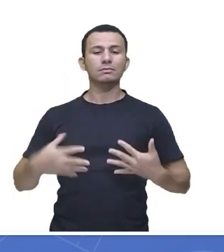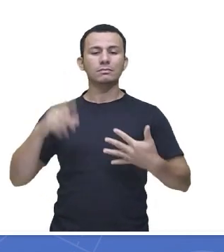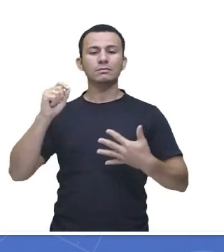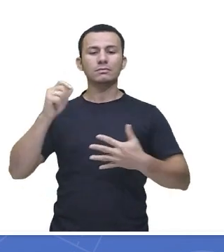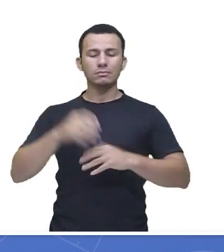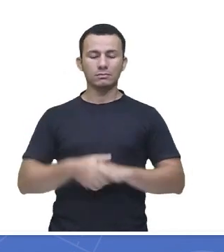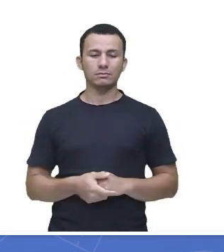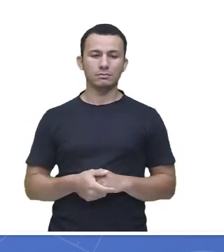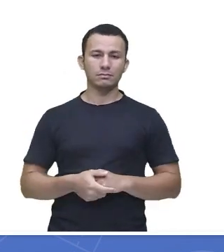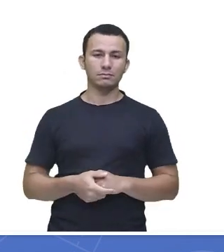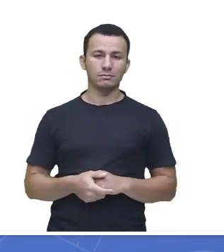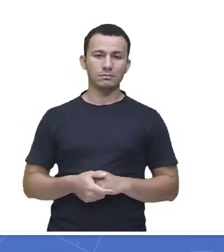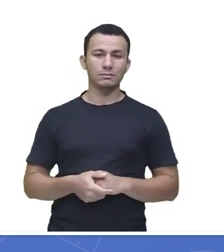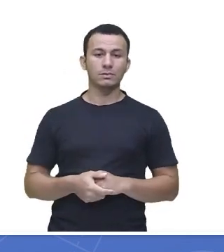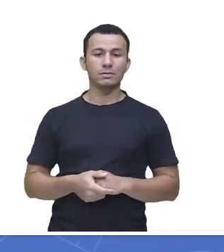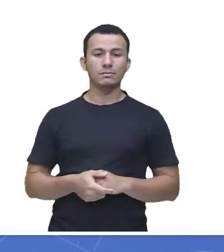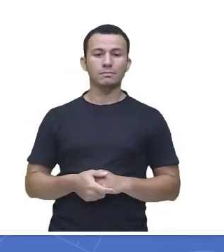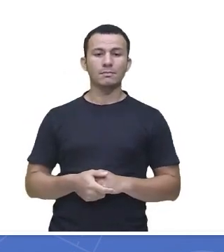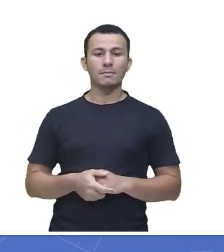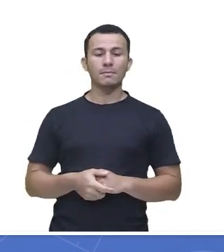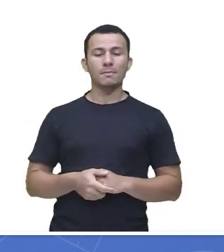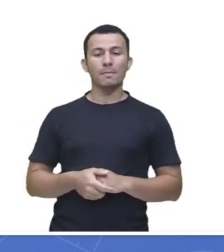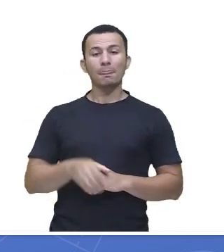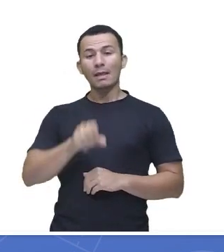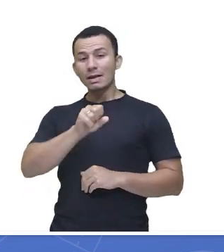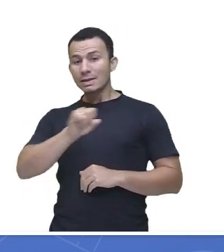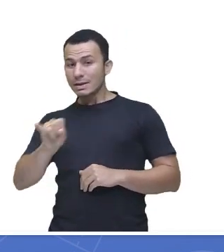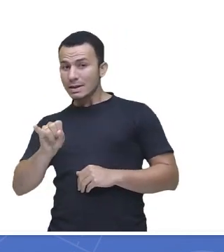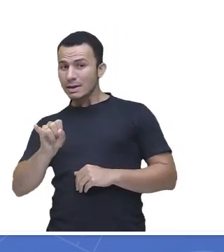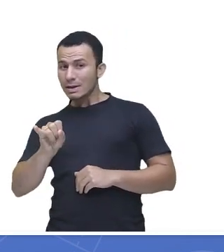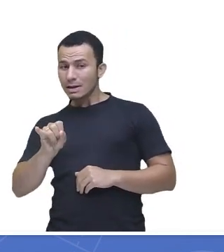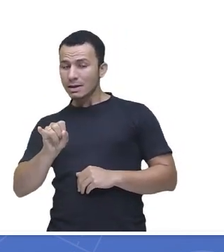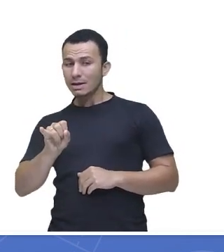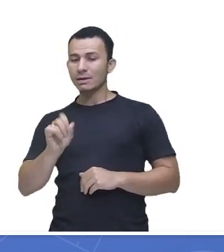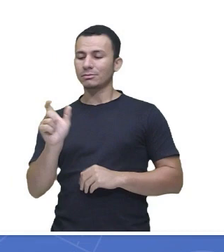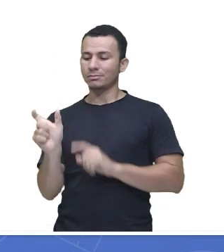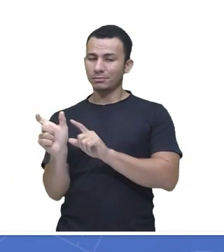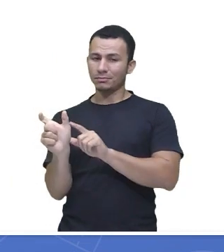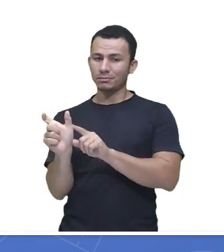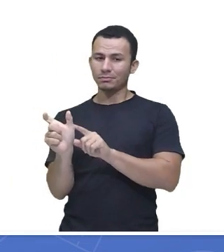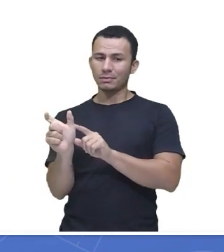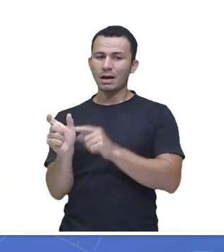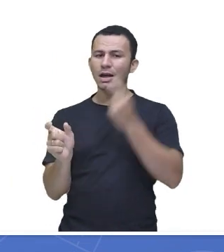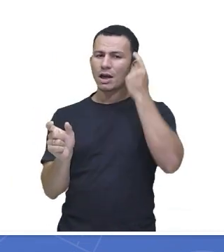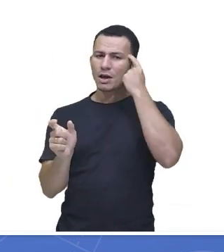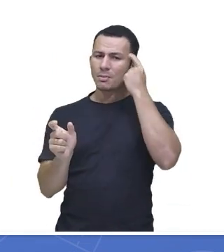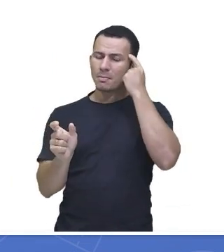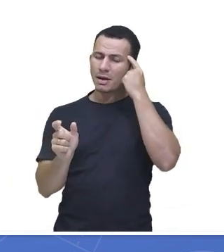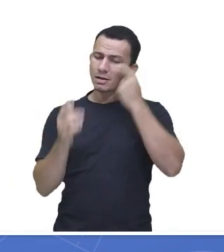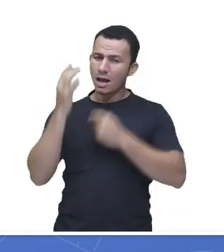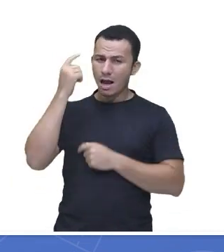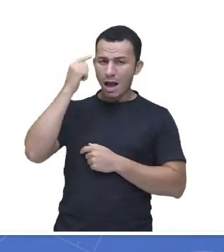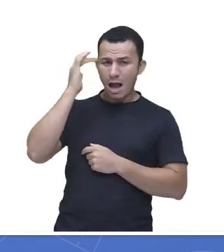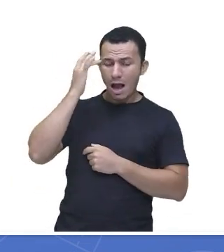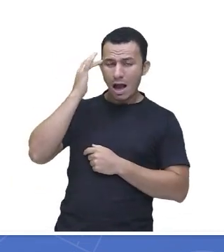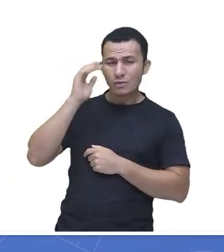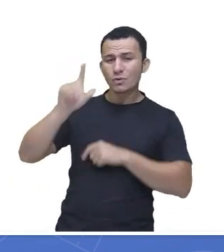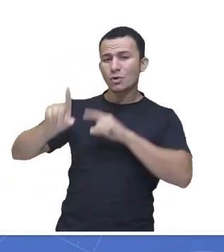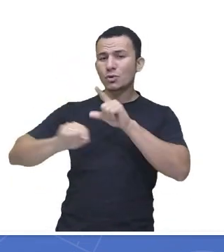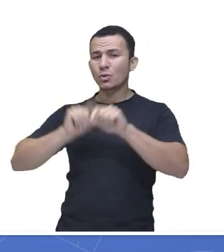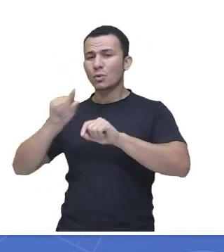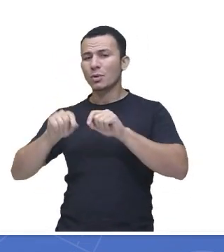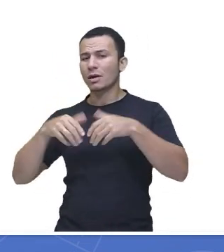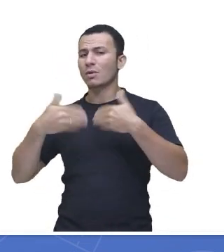se é para espaço, né? Dizer o que penso, creio que a escolha se dará entre, e aí a gente